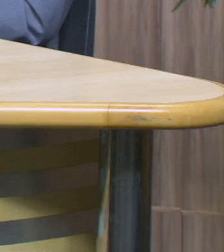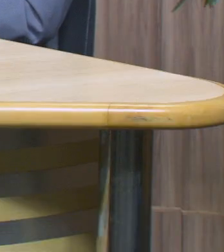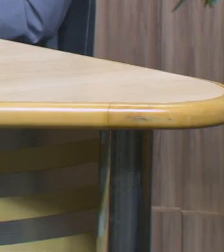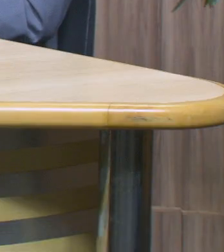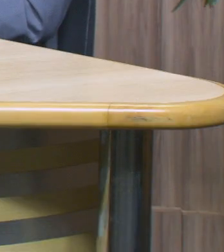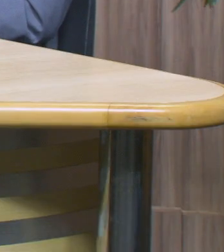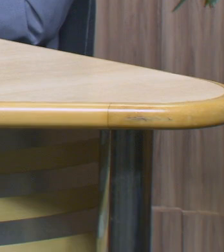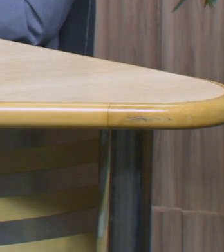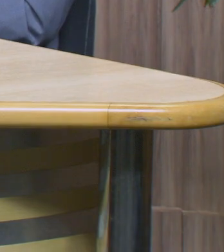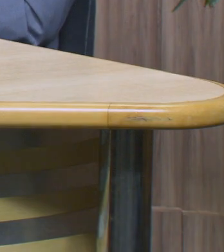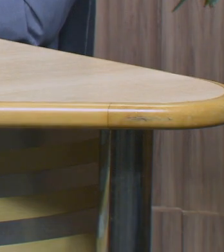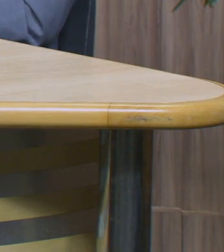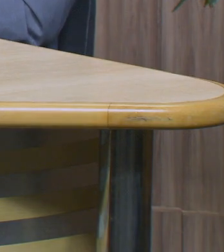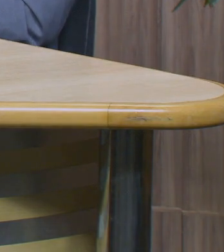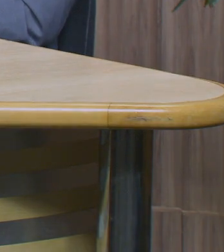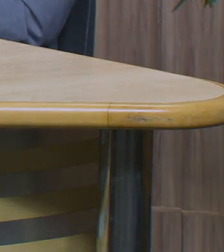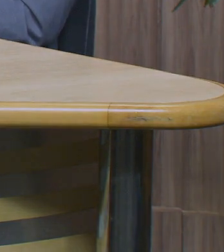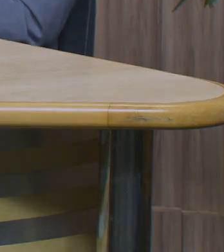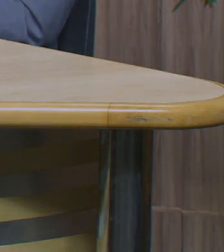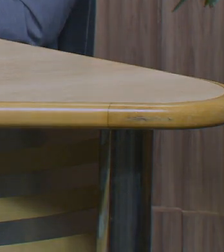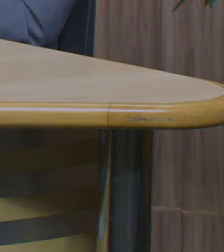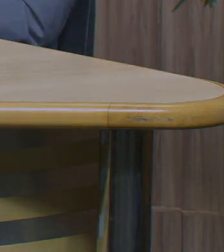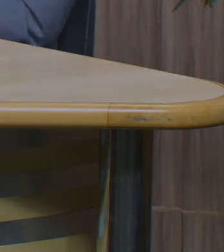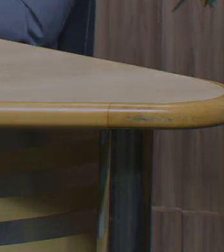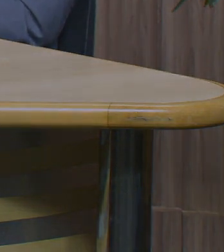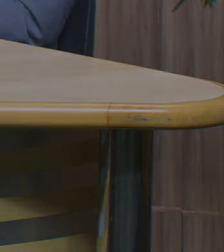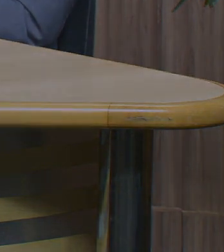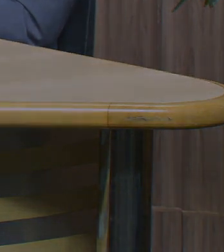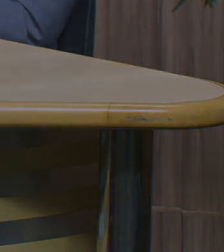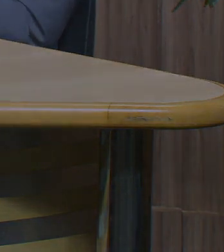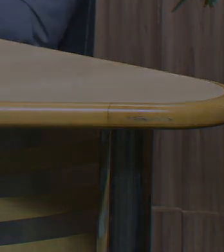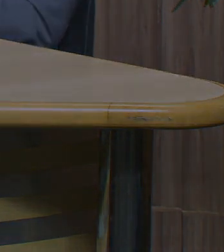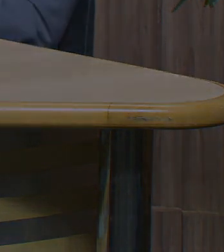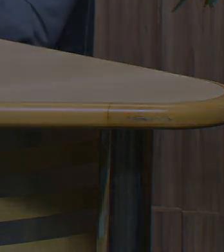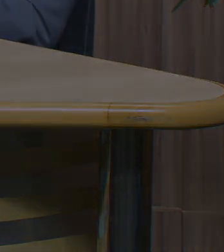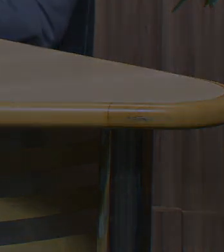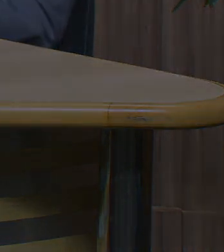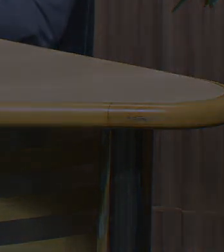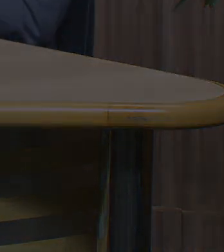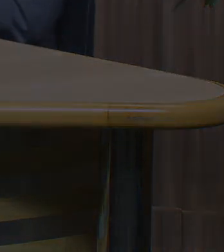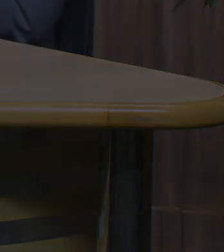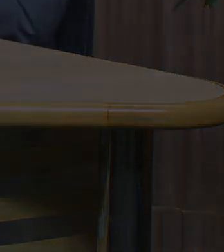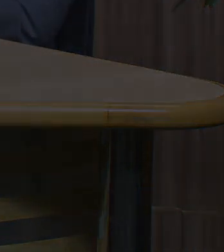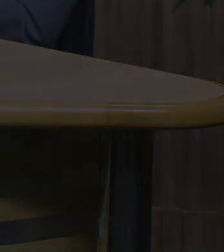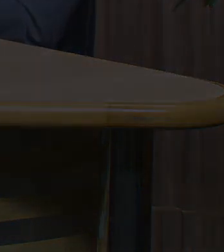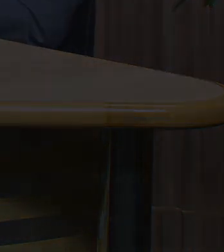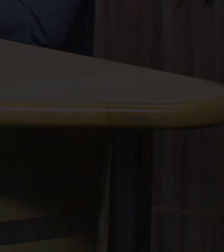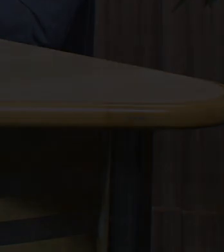Você acabou de assistir na TV Web Manaim Conversas Bíblicas.